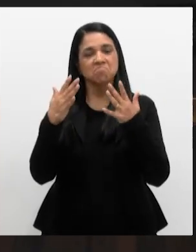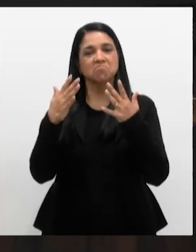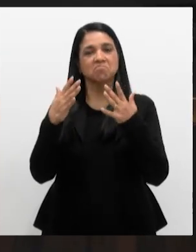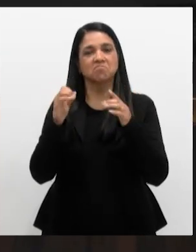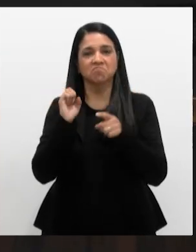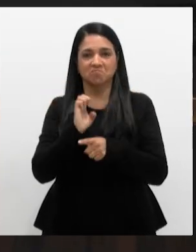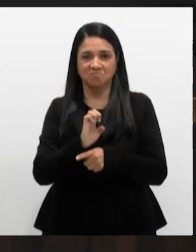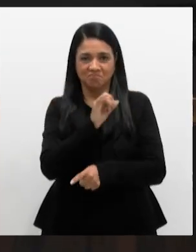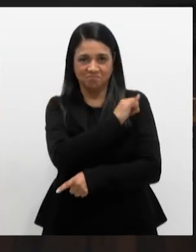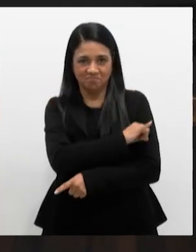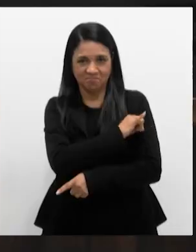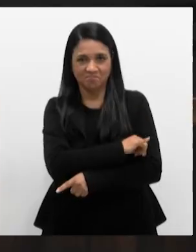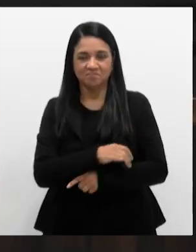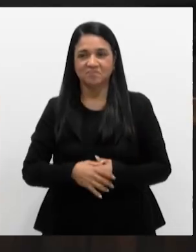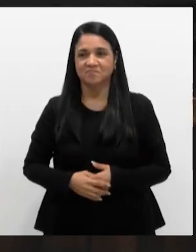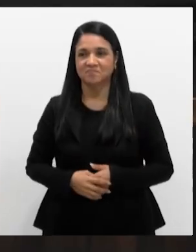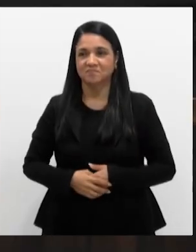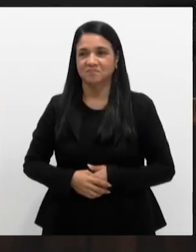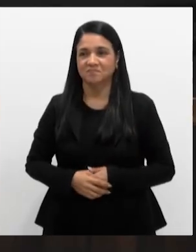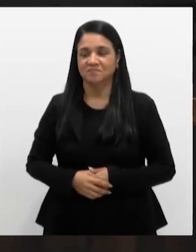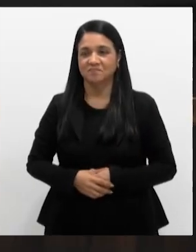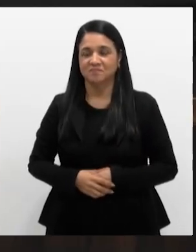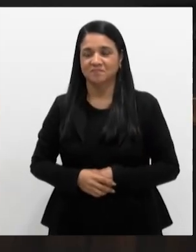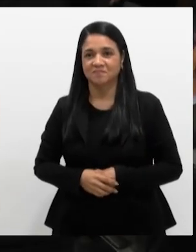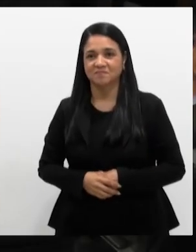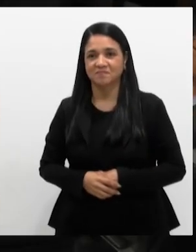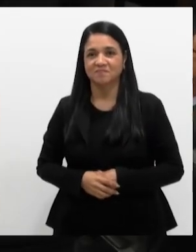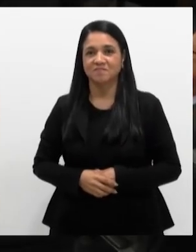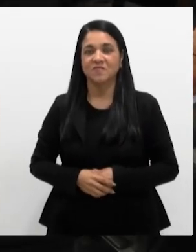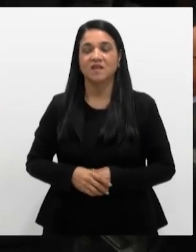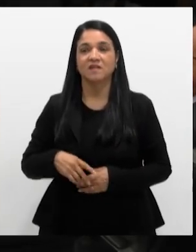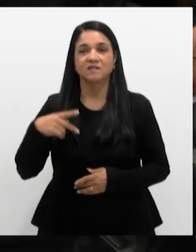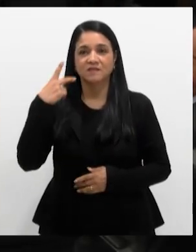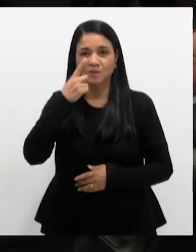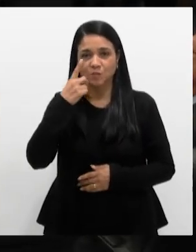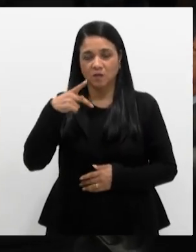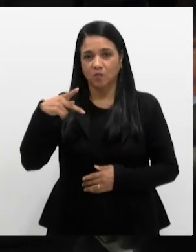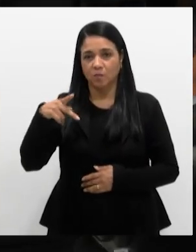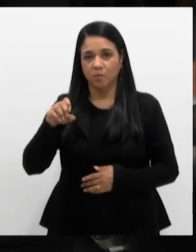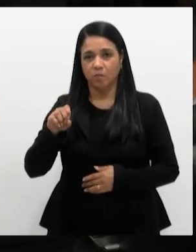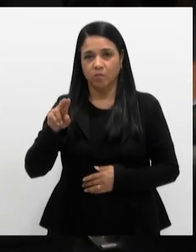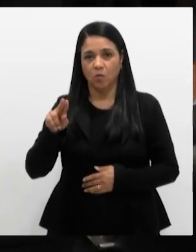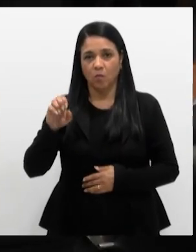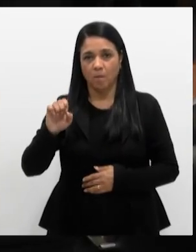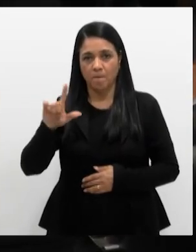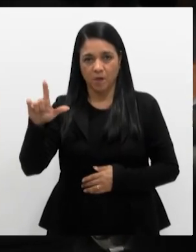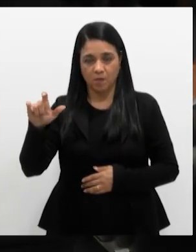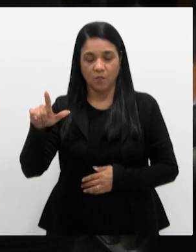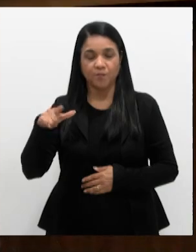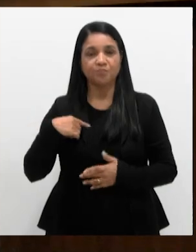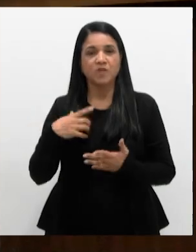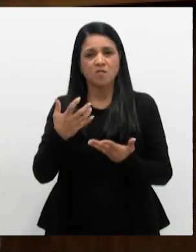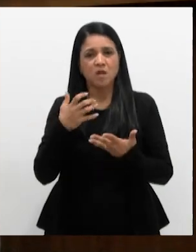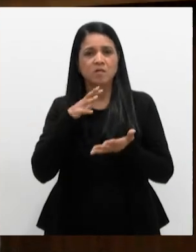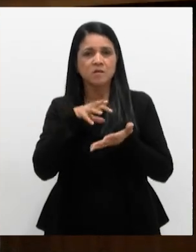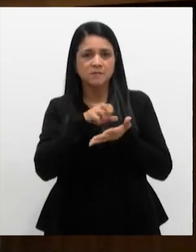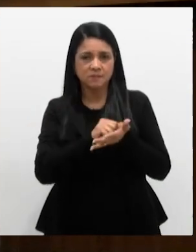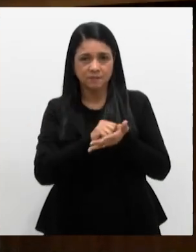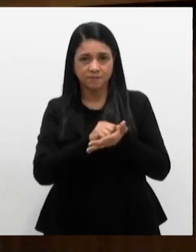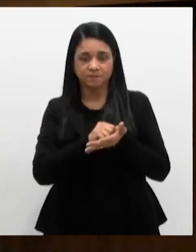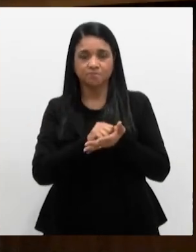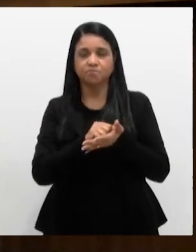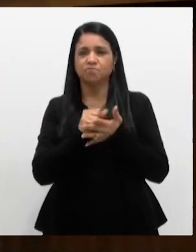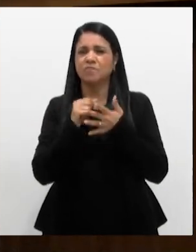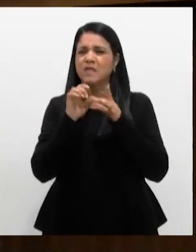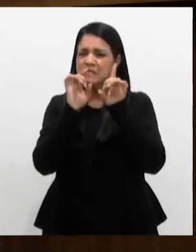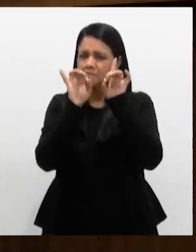nosso estado. Pela ordem, presidente. Deputado Paubel, por favor. Presidente, eu queria fazer um registro aqui, mais do que